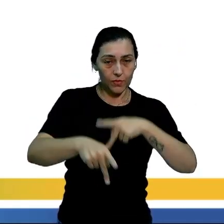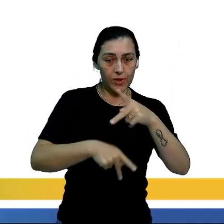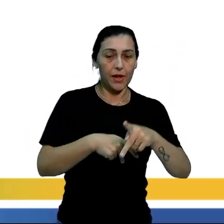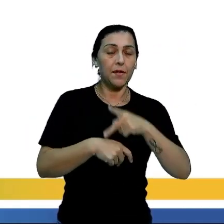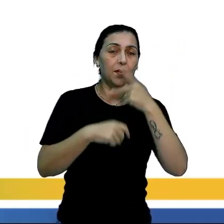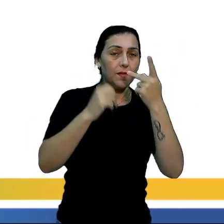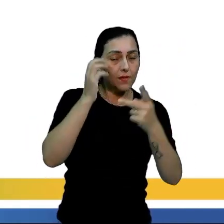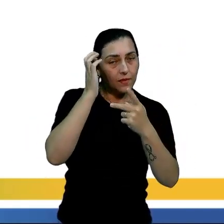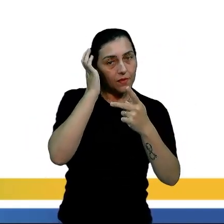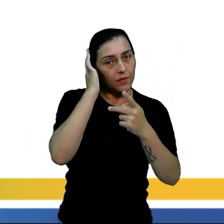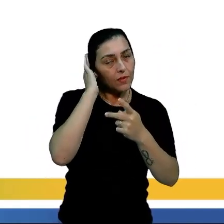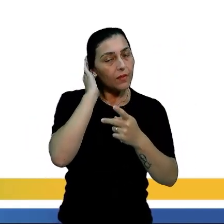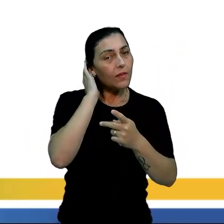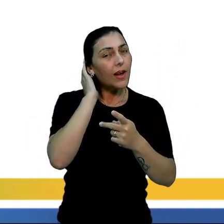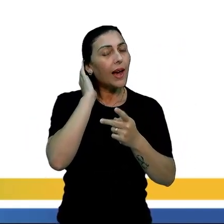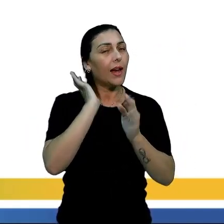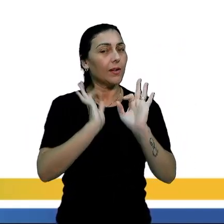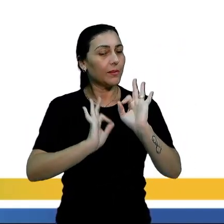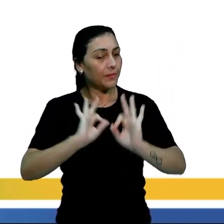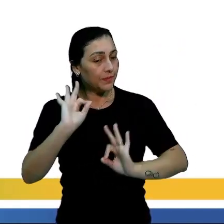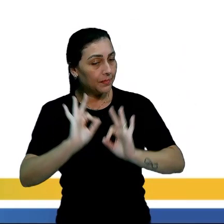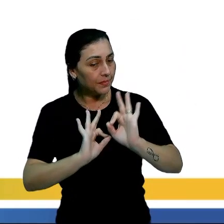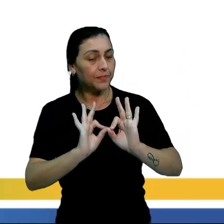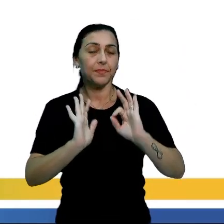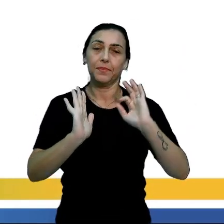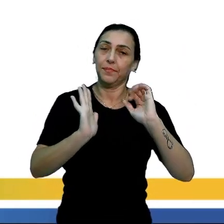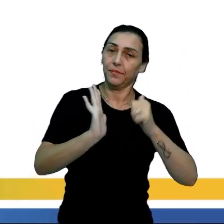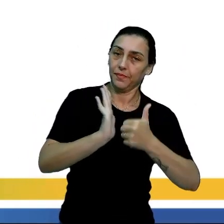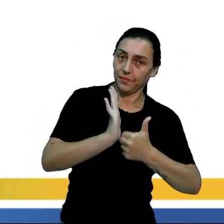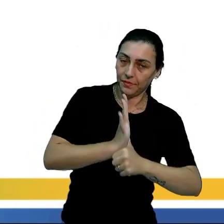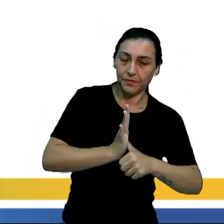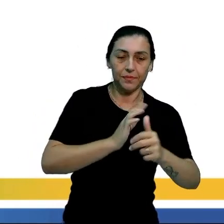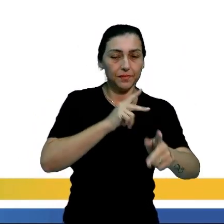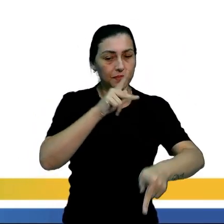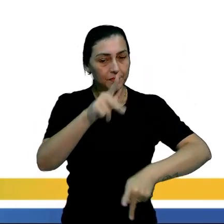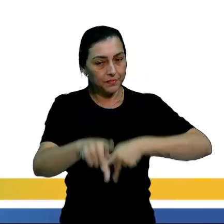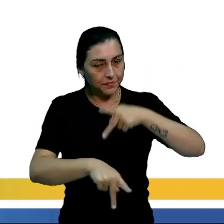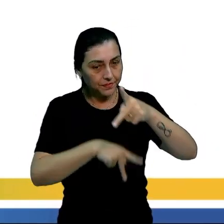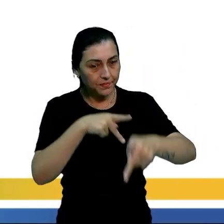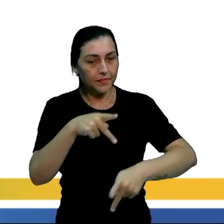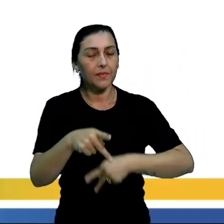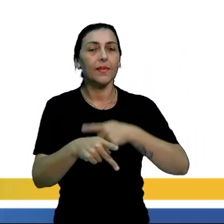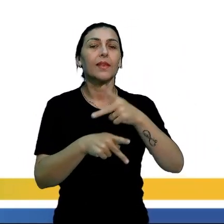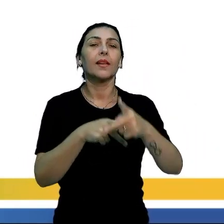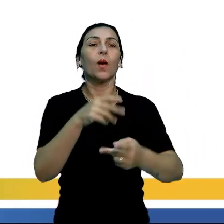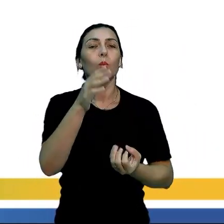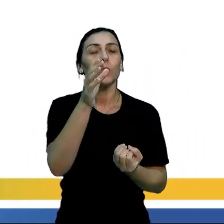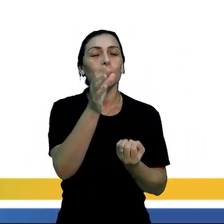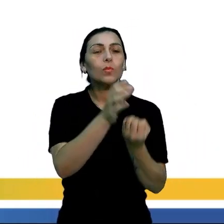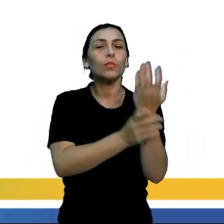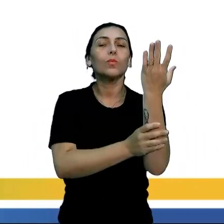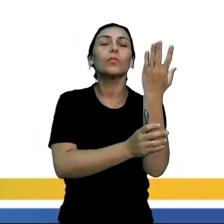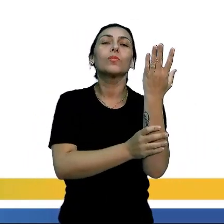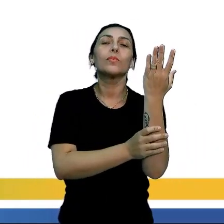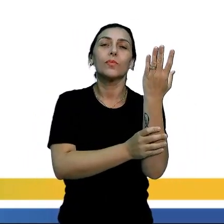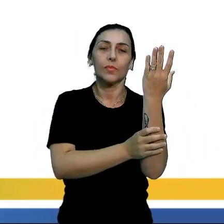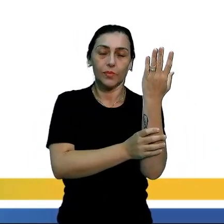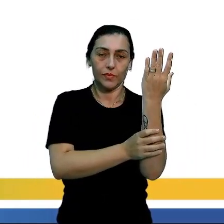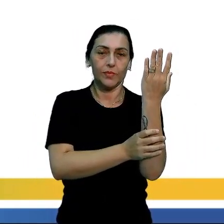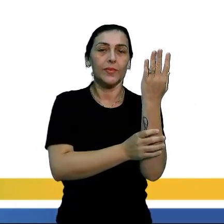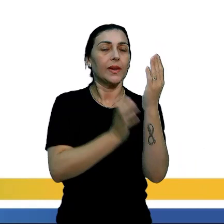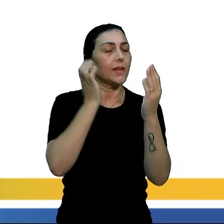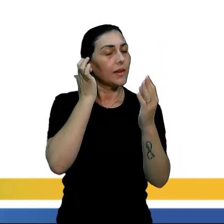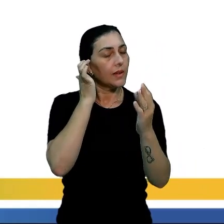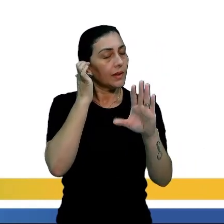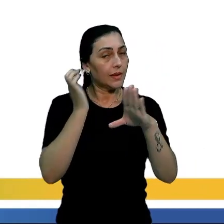Fala que, claro, que na construção da sua identidade, do seu povo, as origens, né? Toda